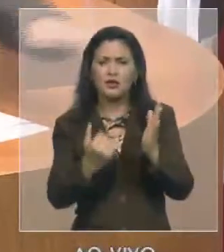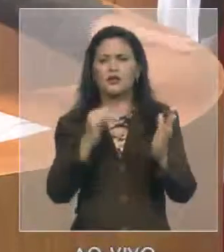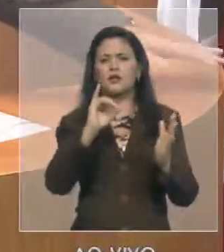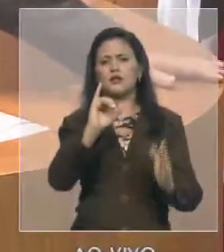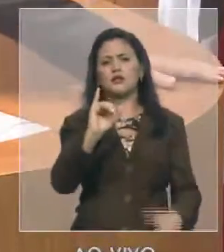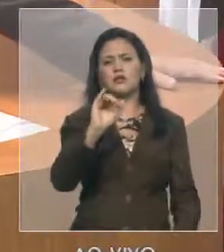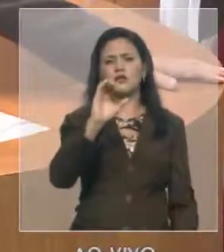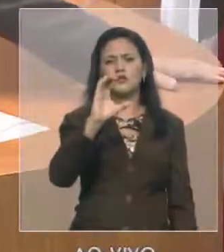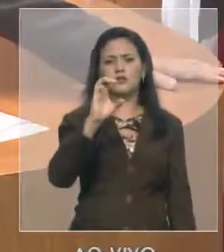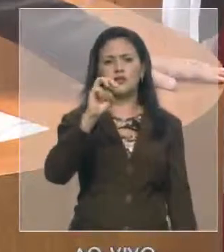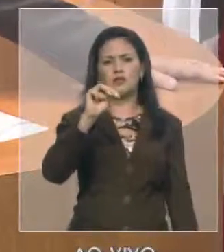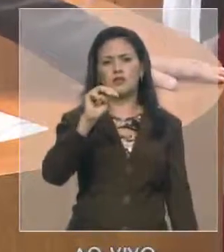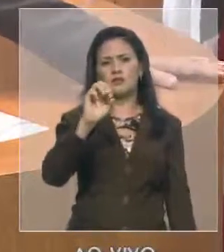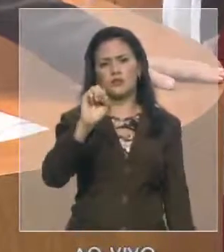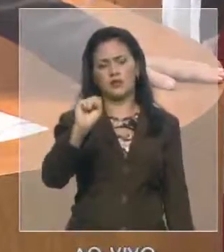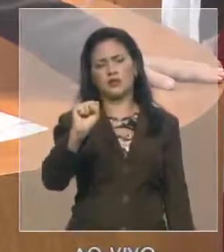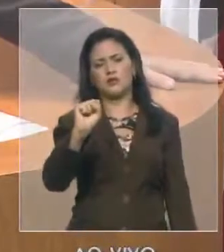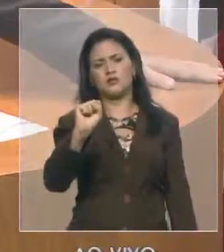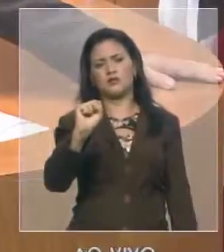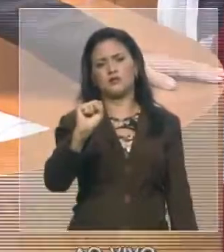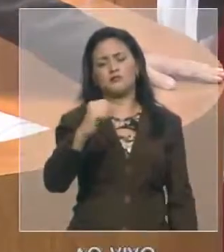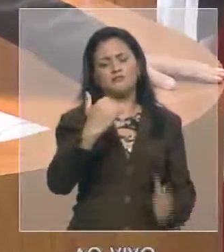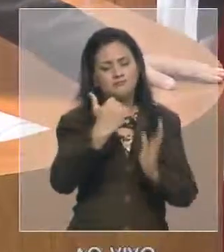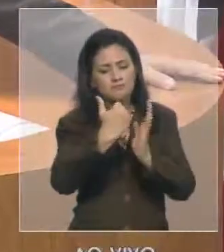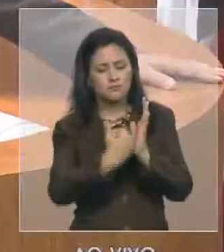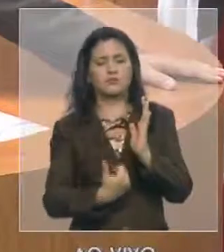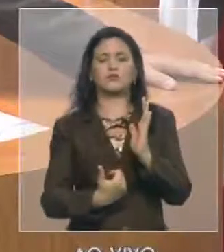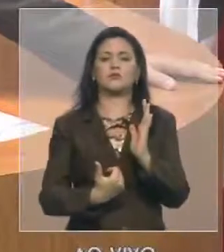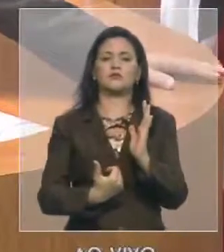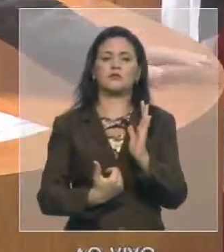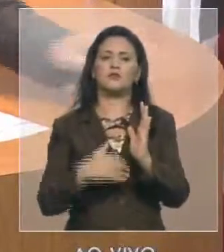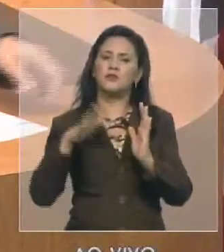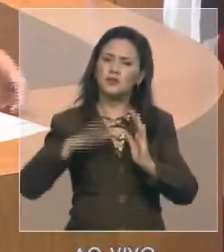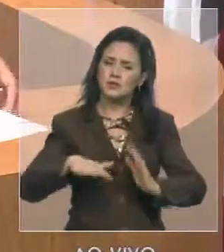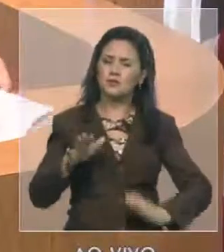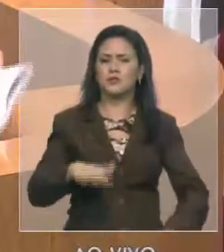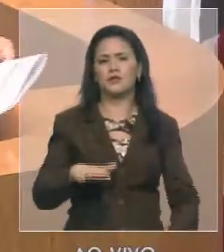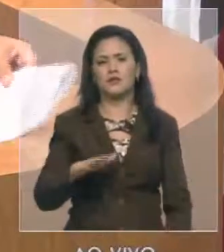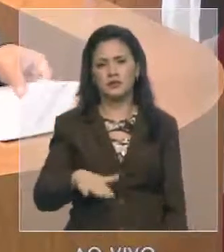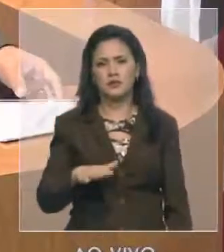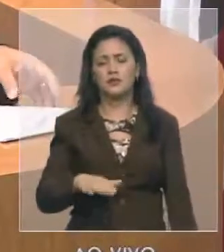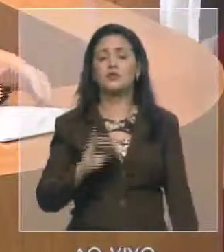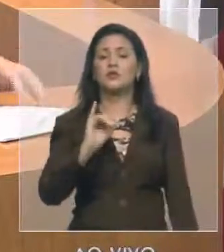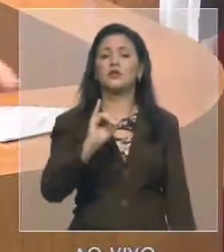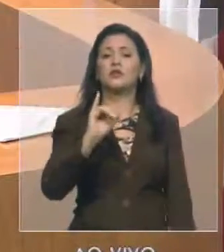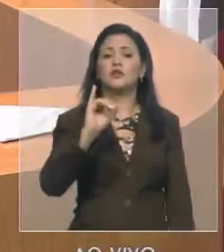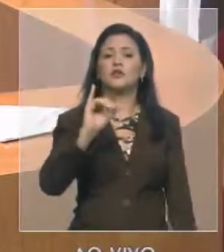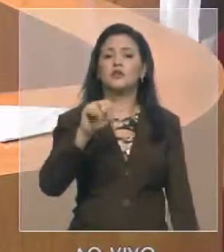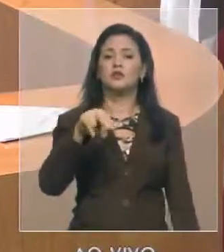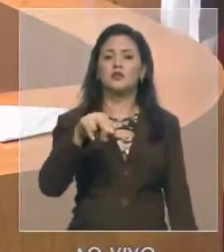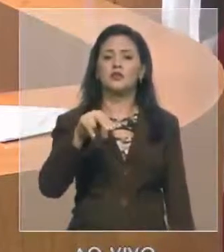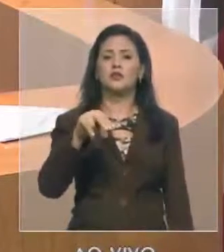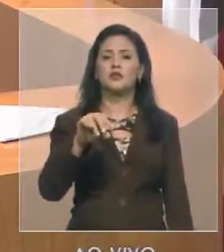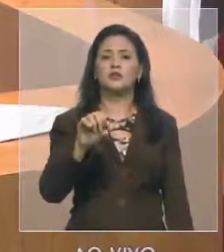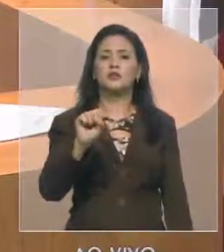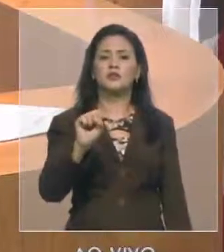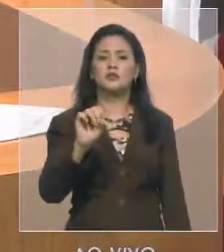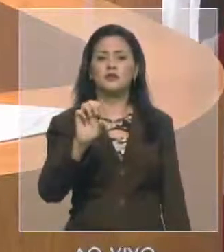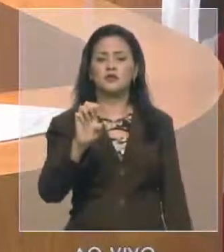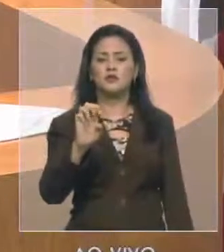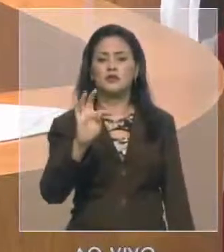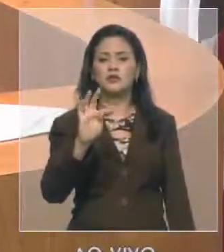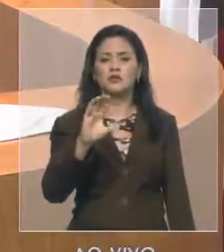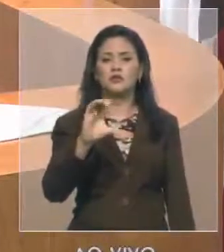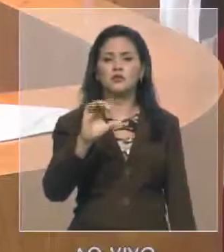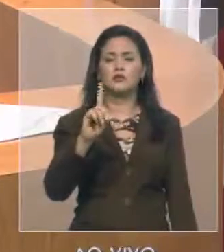de isentar o ICMS, deputado Marco Aurélio, dos inseticidas e dos repelentes. Por